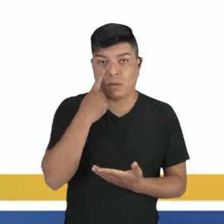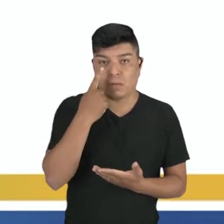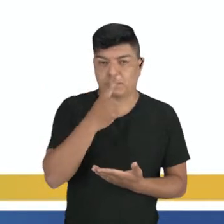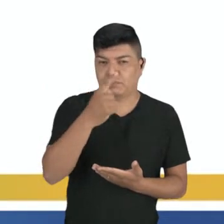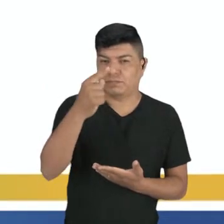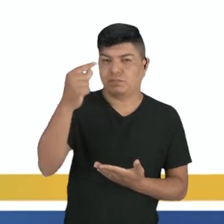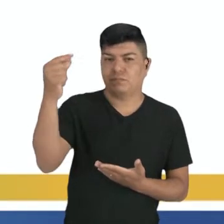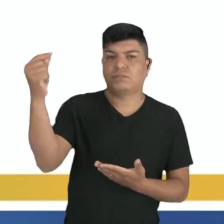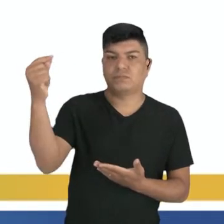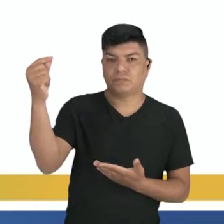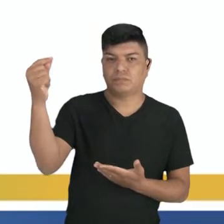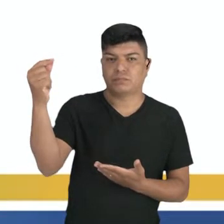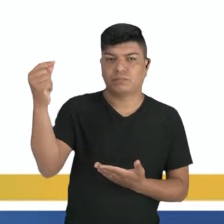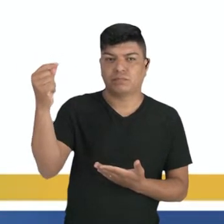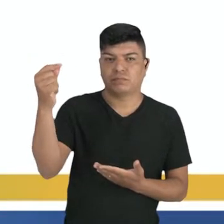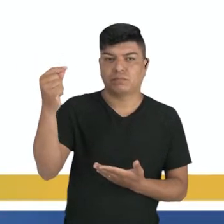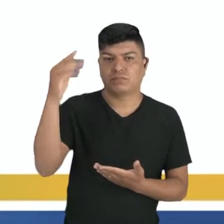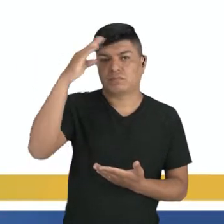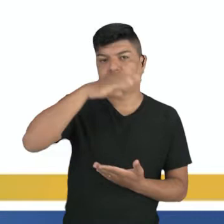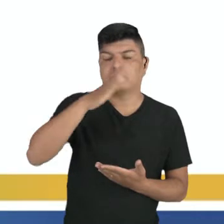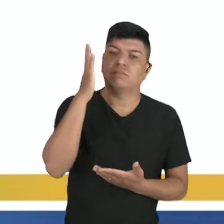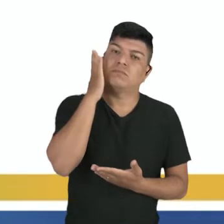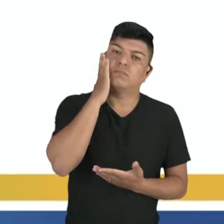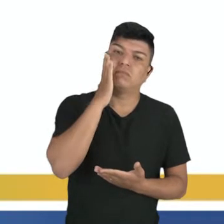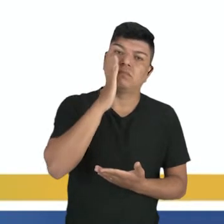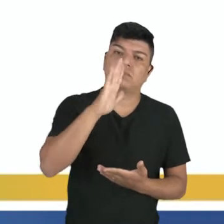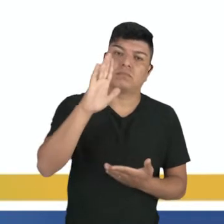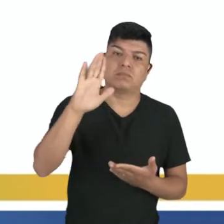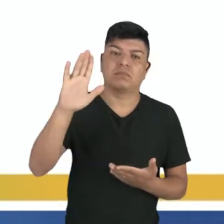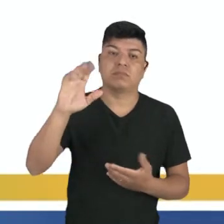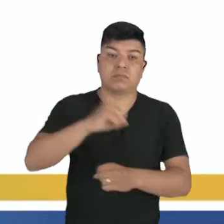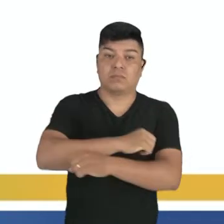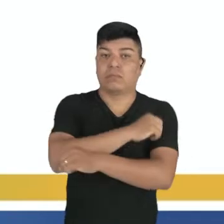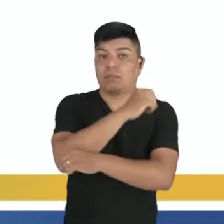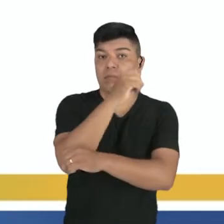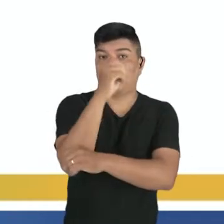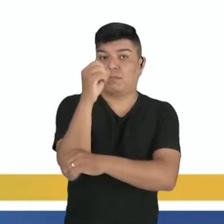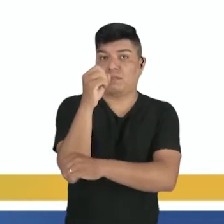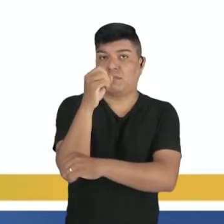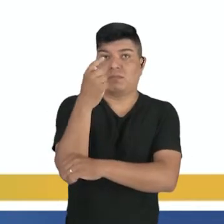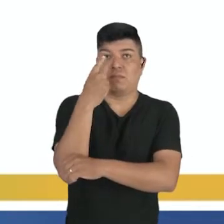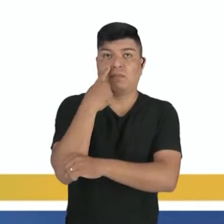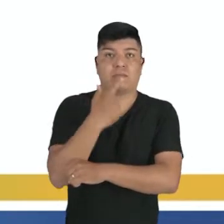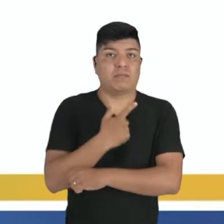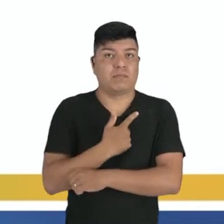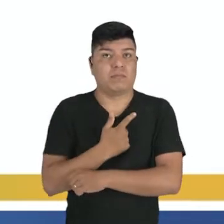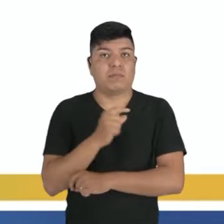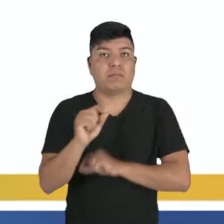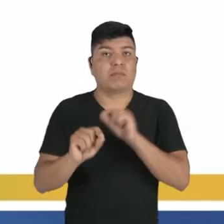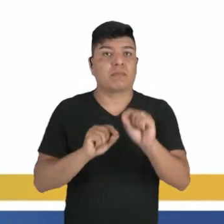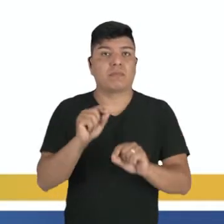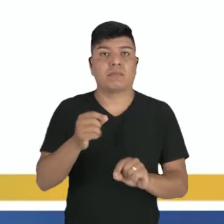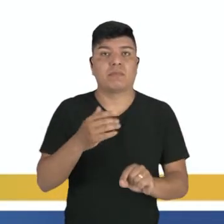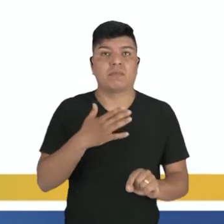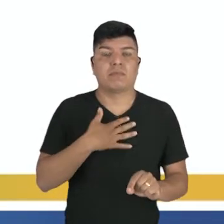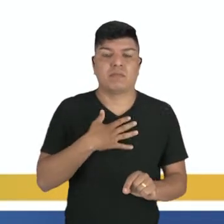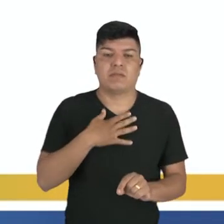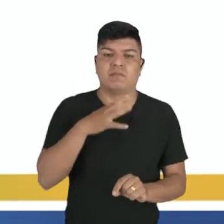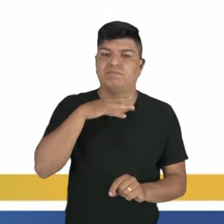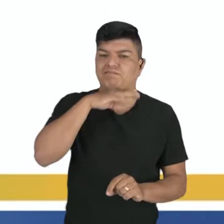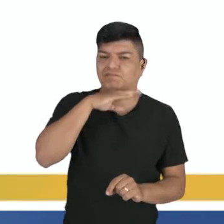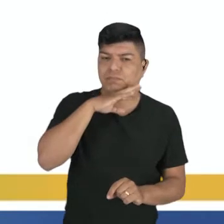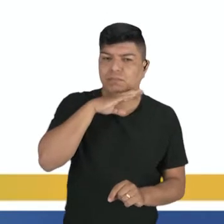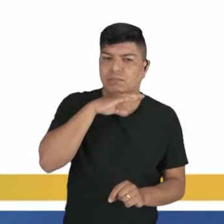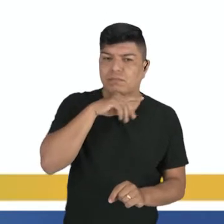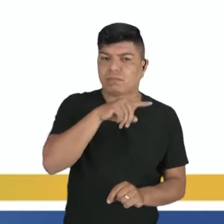saia, mal dia me levantei, que vos então não vi feia, me foi a mim muito mal.